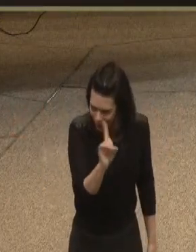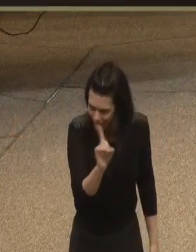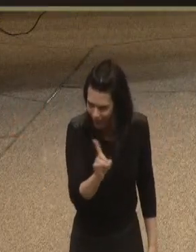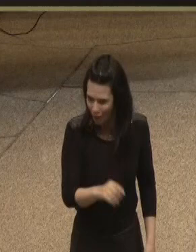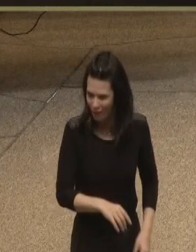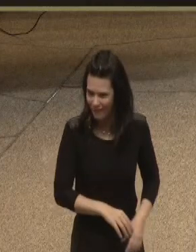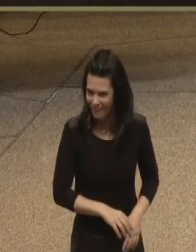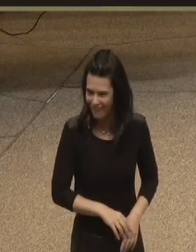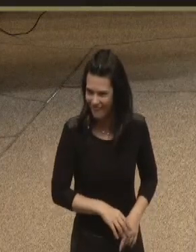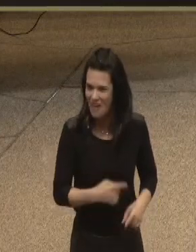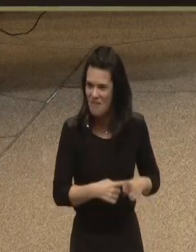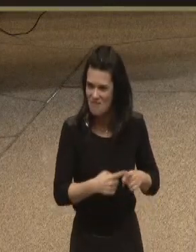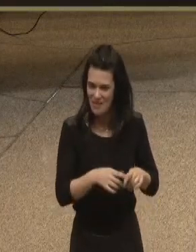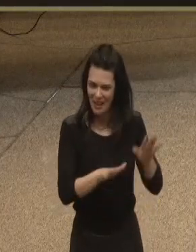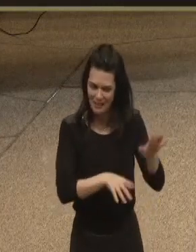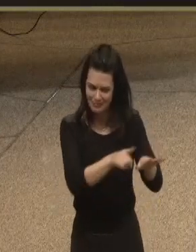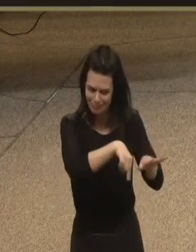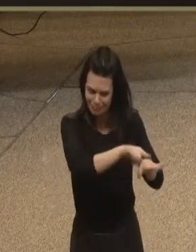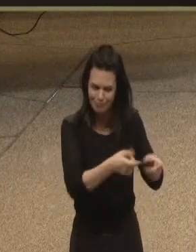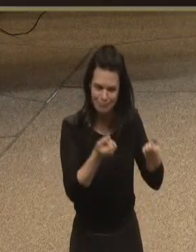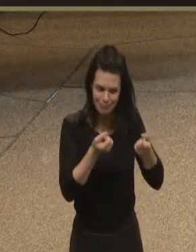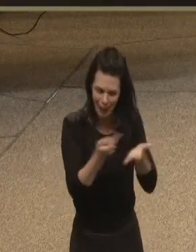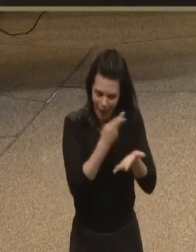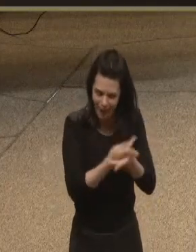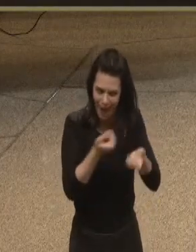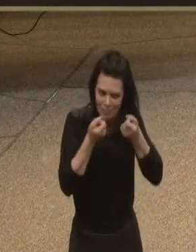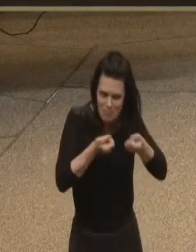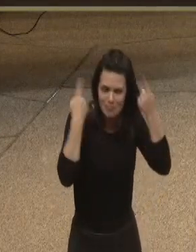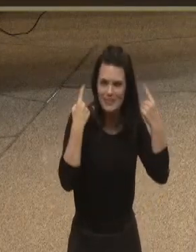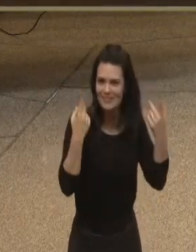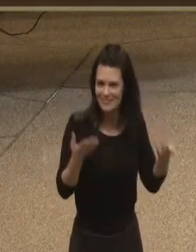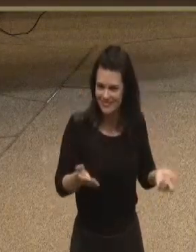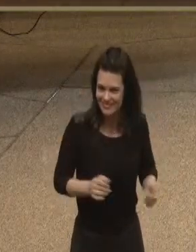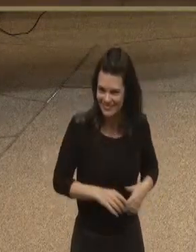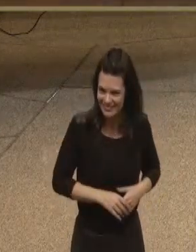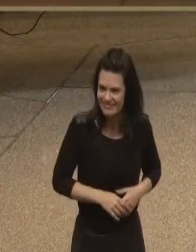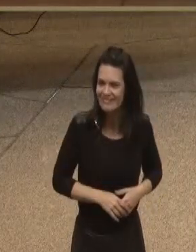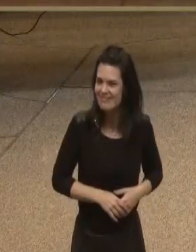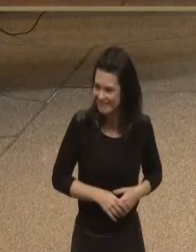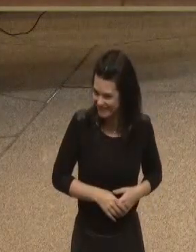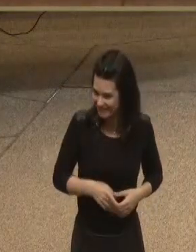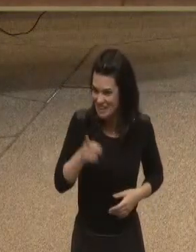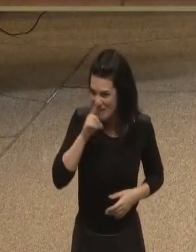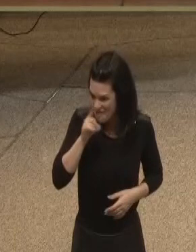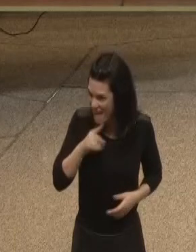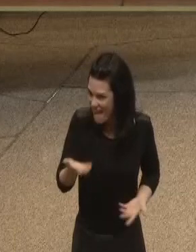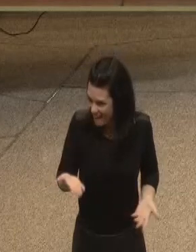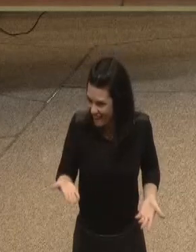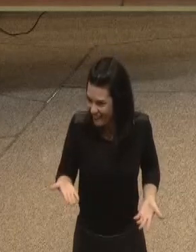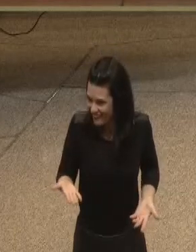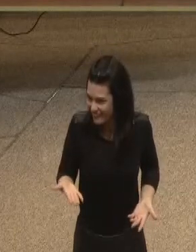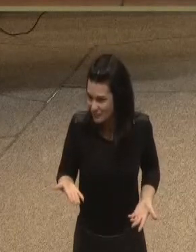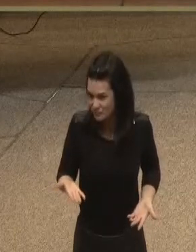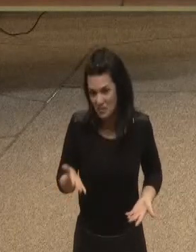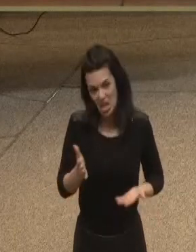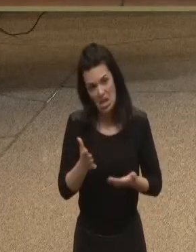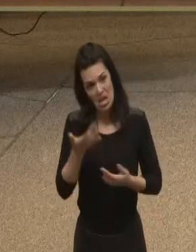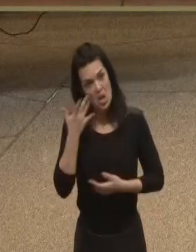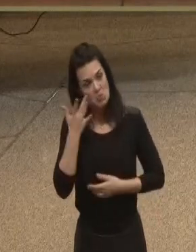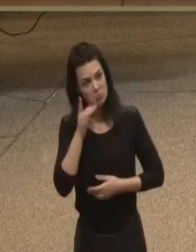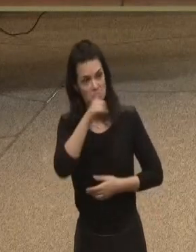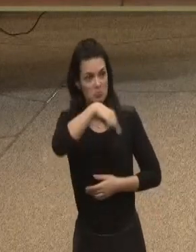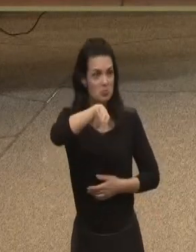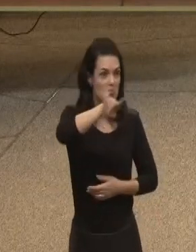Eu não sei como você pode estar agora recebendo essa mensagem, eu não sei como você pode